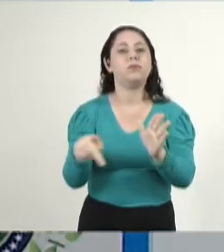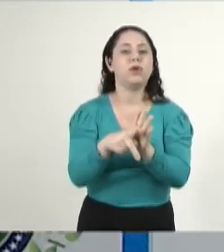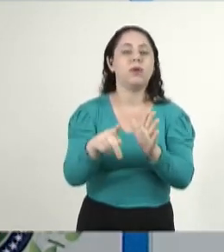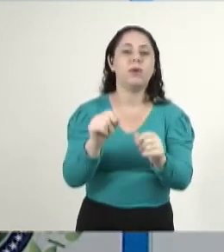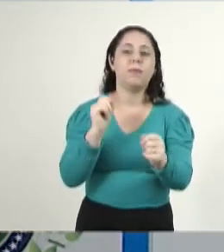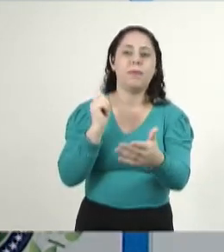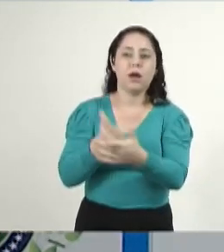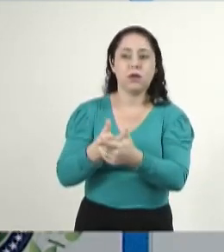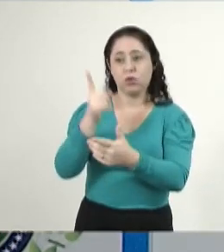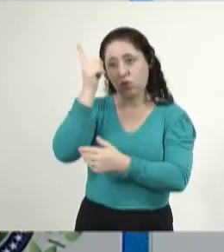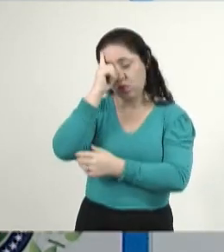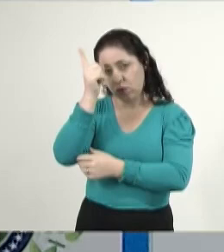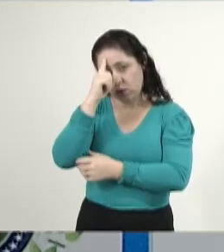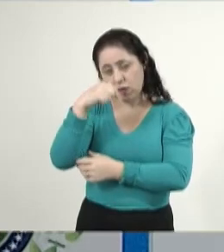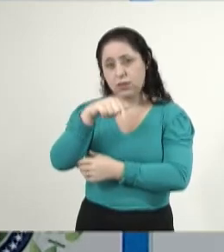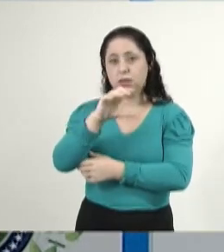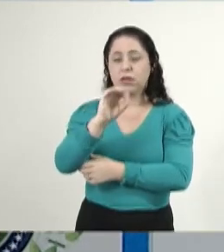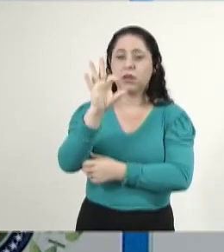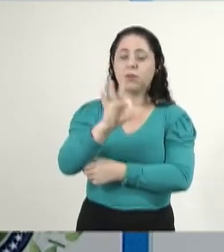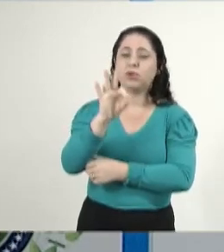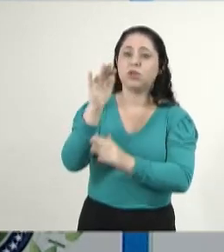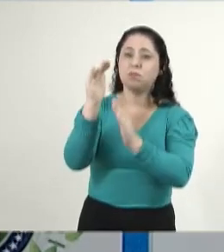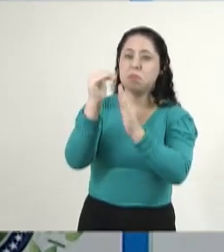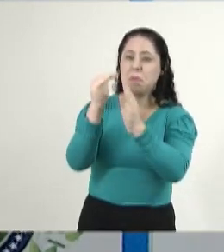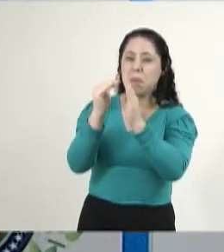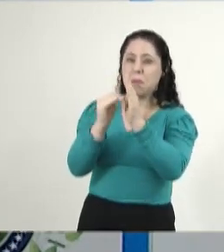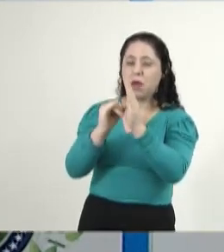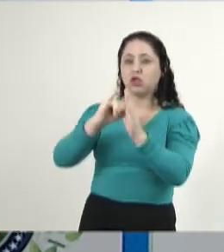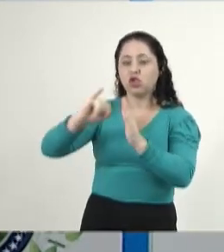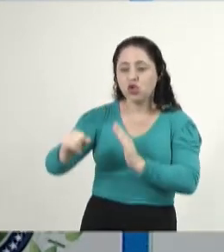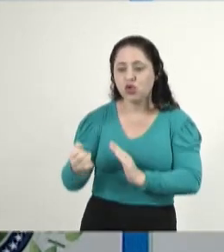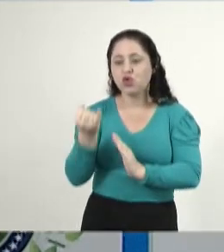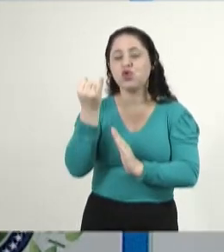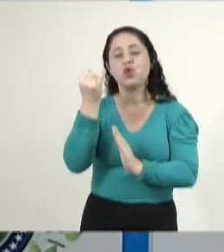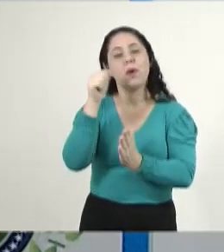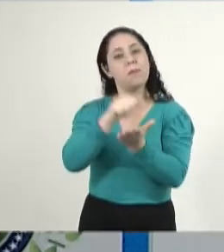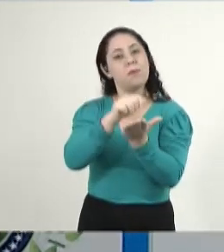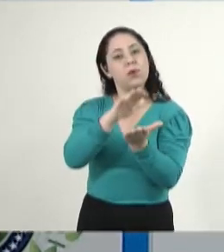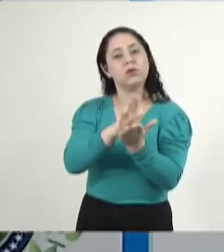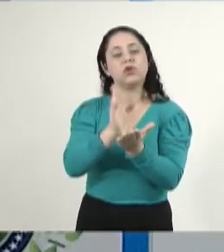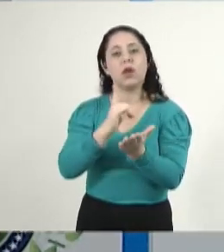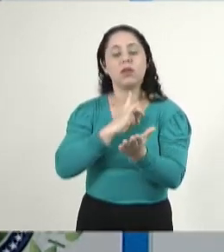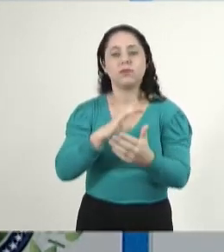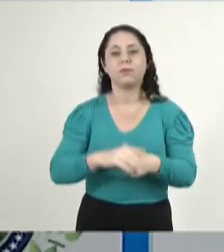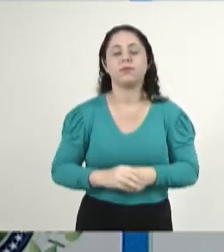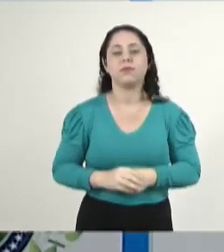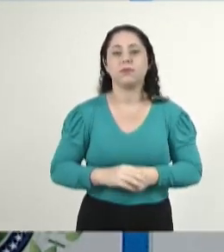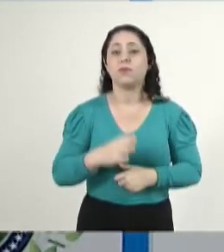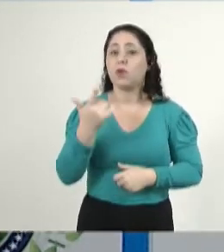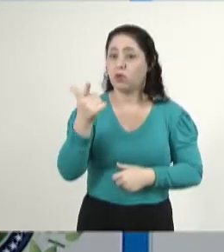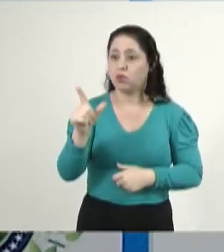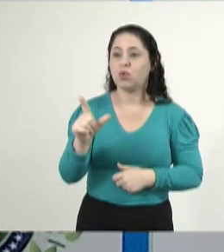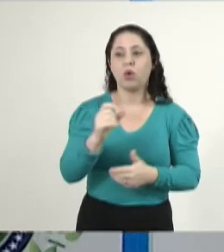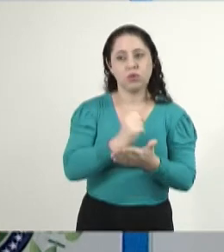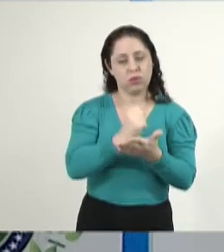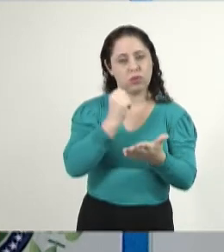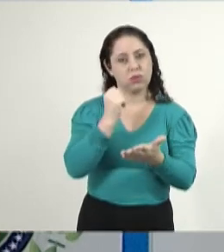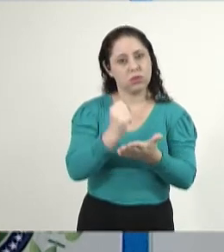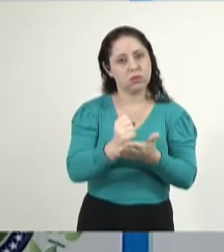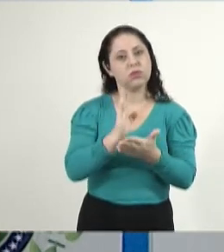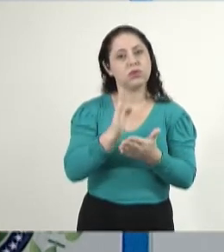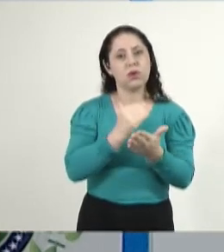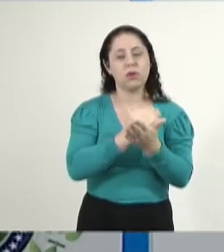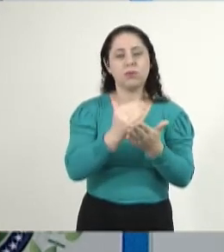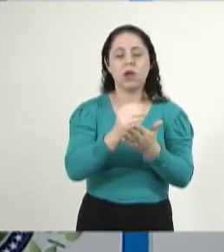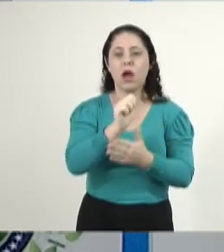isso pagando em dia, 70% de desconto nos juros e nas multas que já estão correndo. Nos demais contratos originários